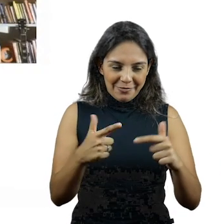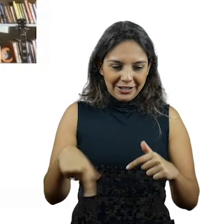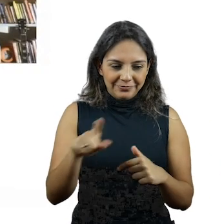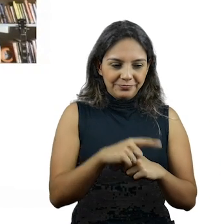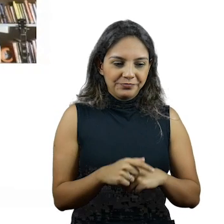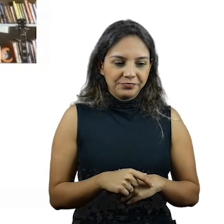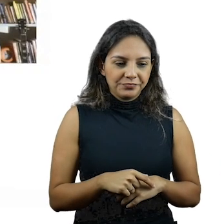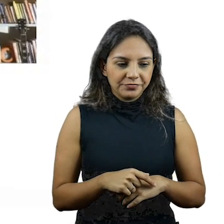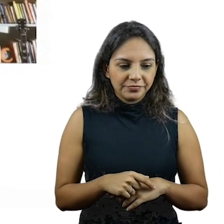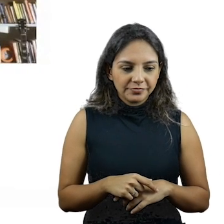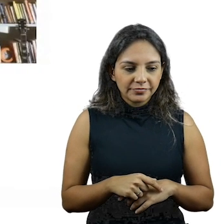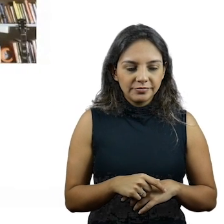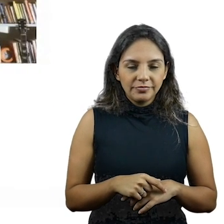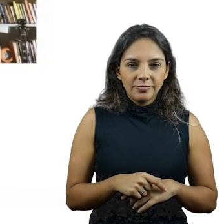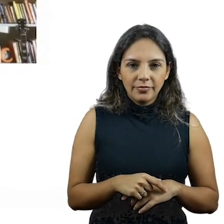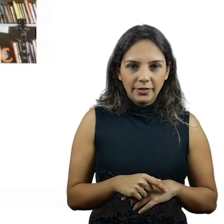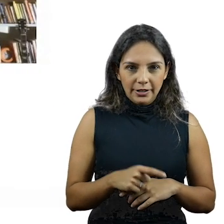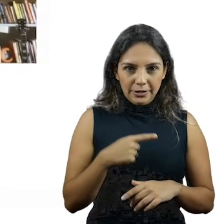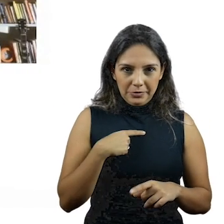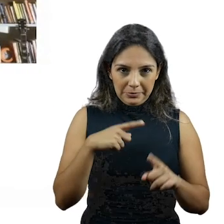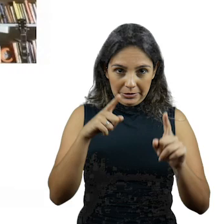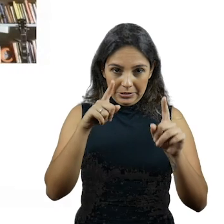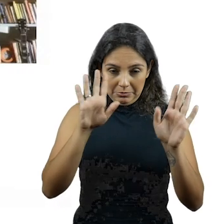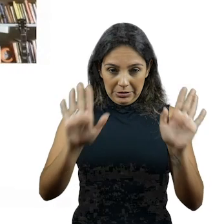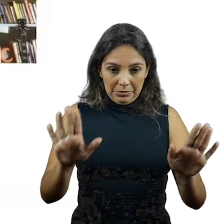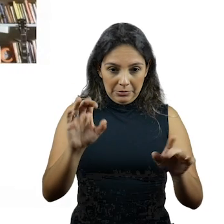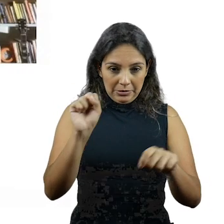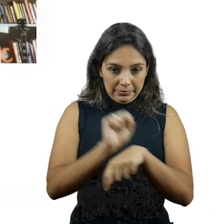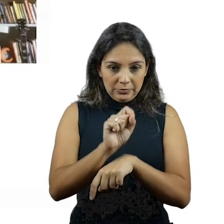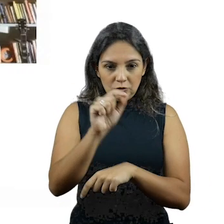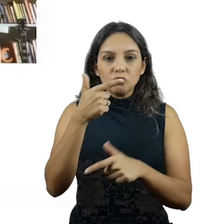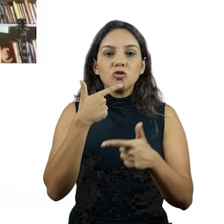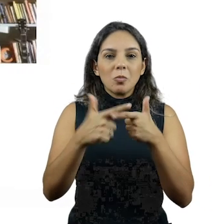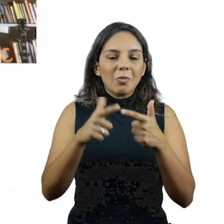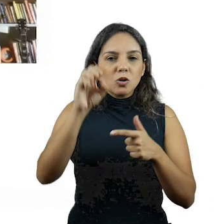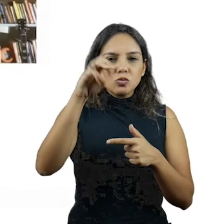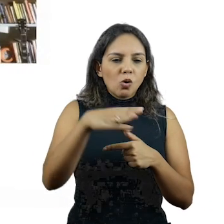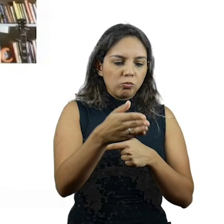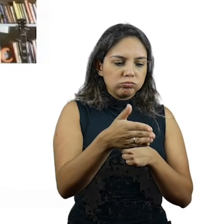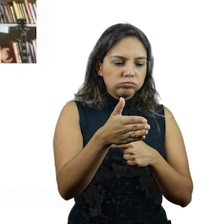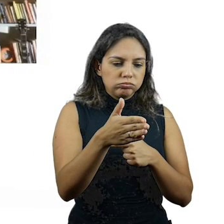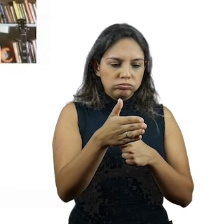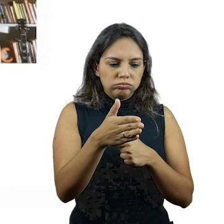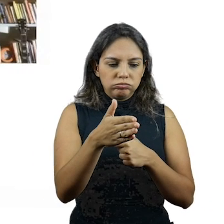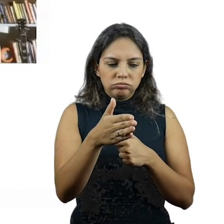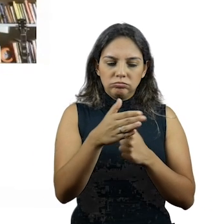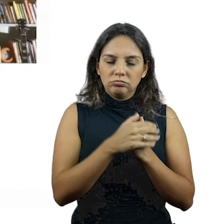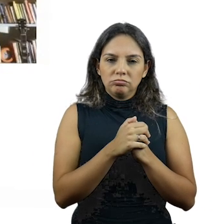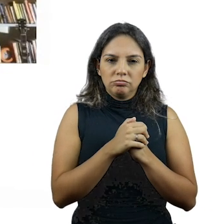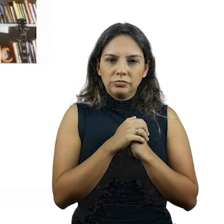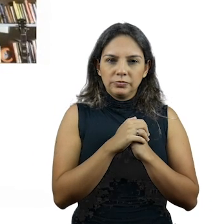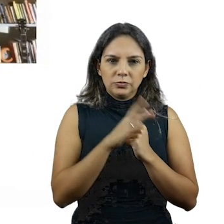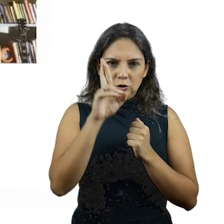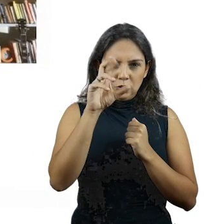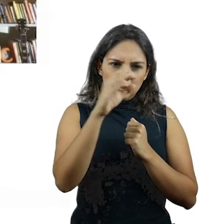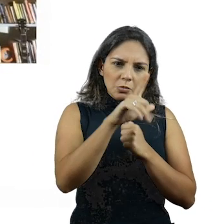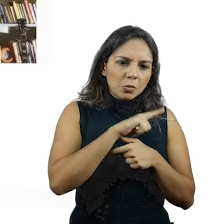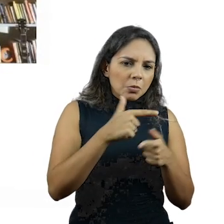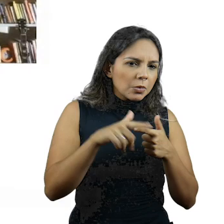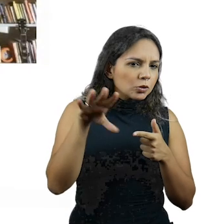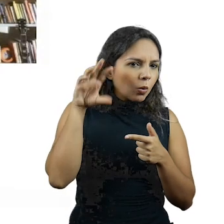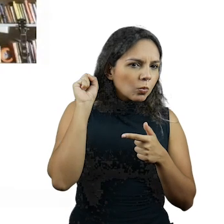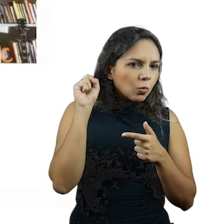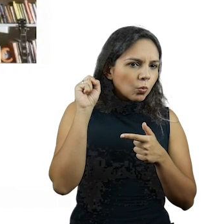vamos só fazer uma parada técnica aqui. Tá com probleminha de som do Rodrigo? Não.